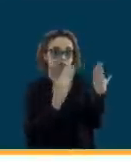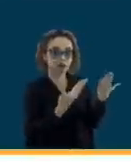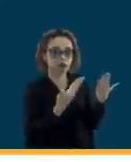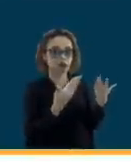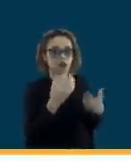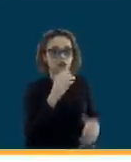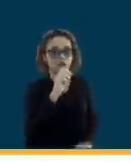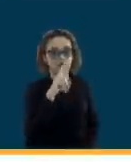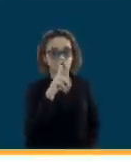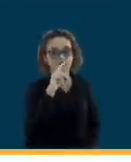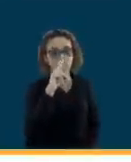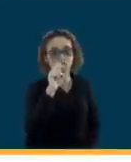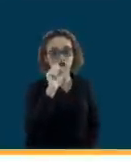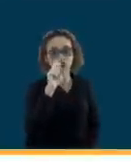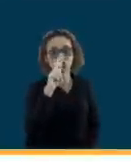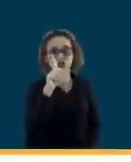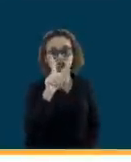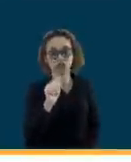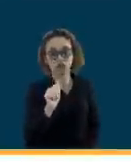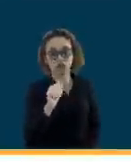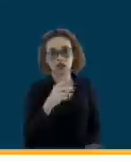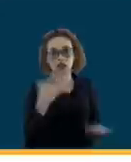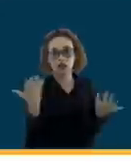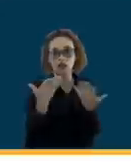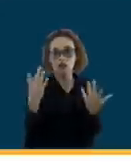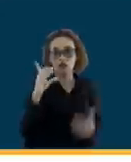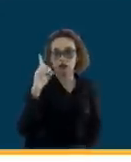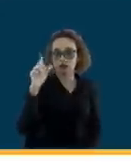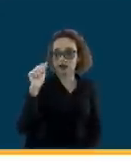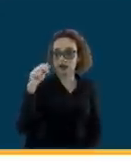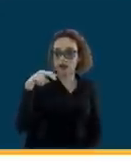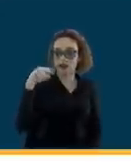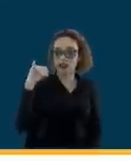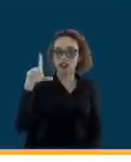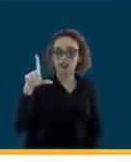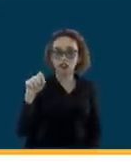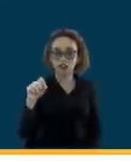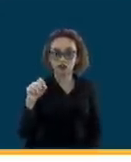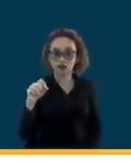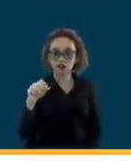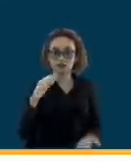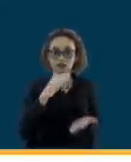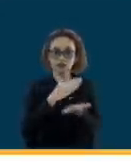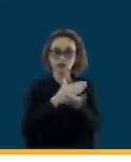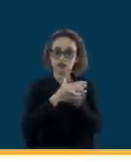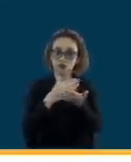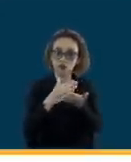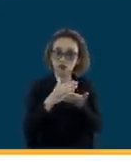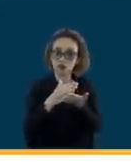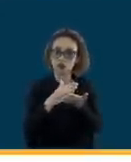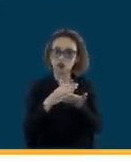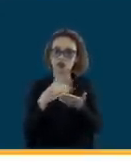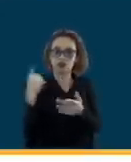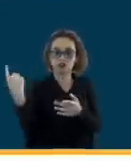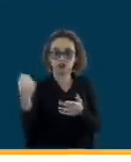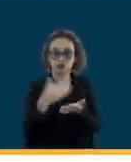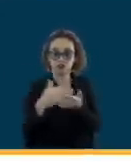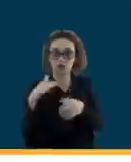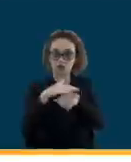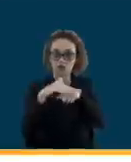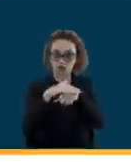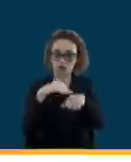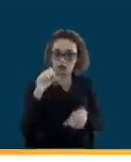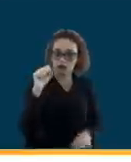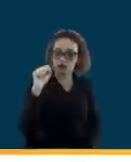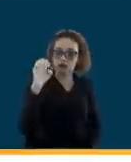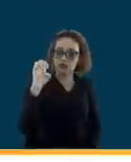Quero passar para o doutor Danilo Miranda. Danilo, queria dizer que desde o início, quando a gente começou a conversar aqui com o SESC Senac do Rio, a